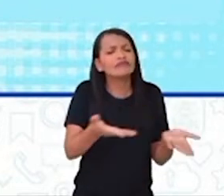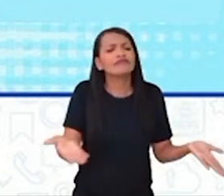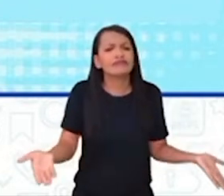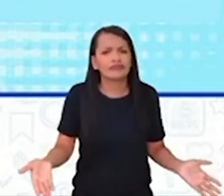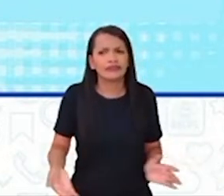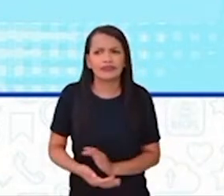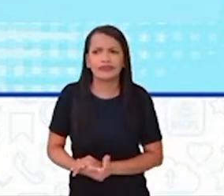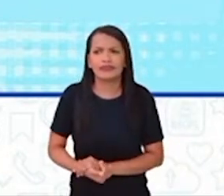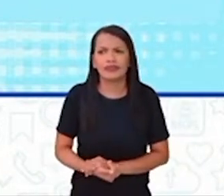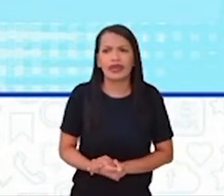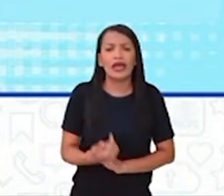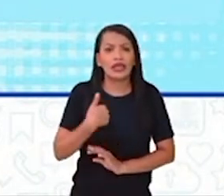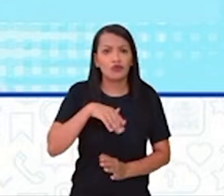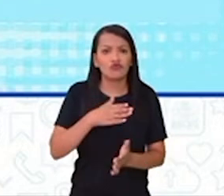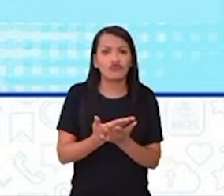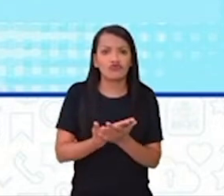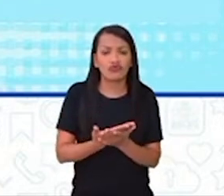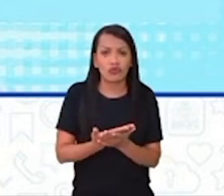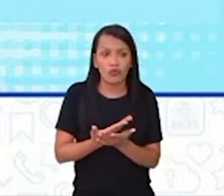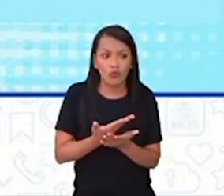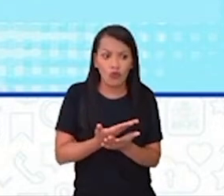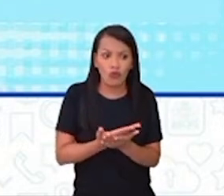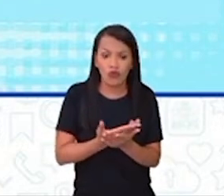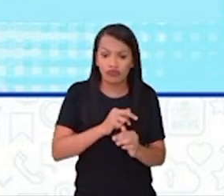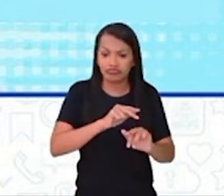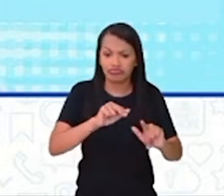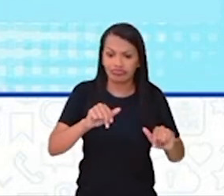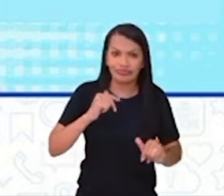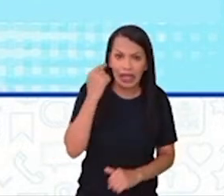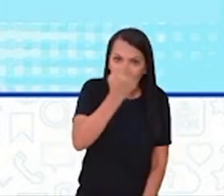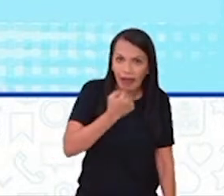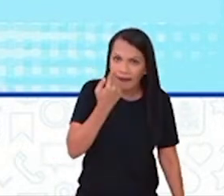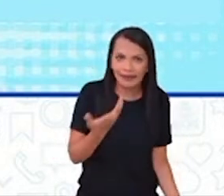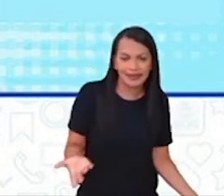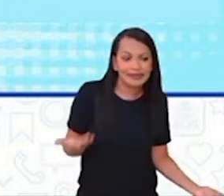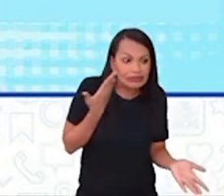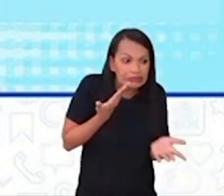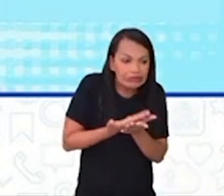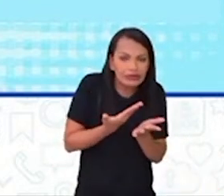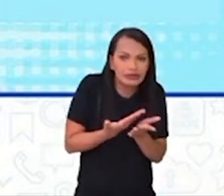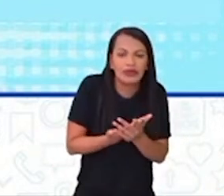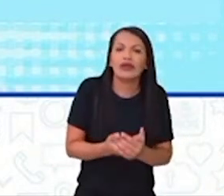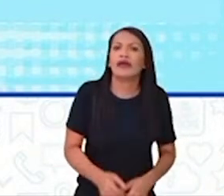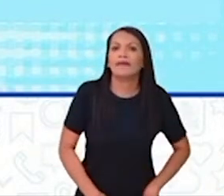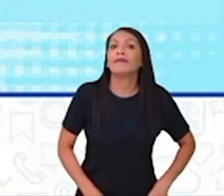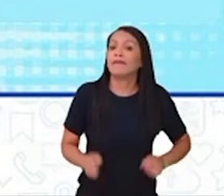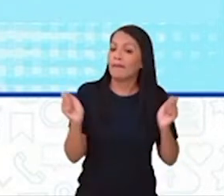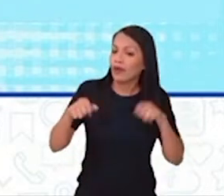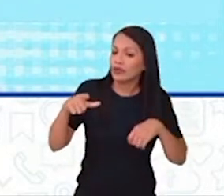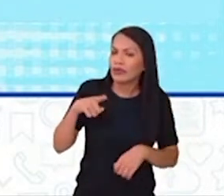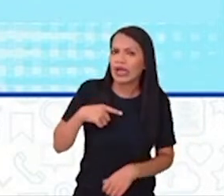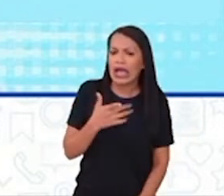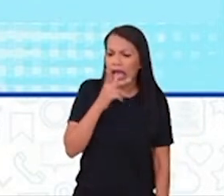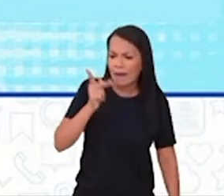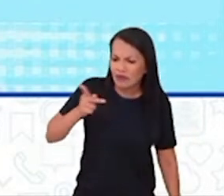mãe pega no meu pé para que eu arrume o quarto. Verdade. A gente pode dizer, a professora pega no pé